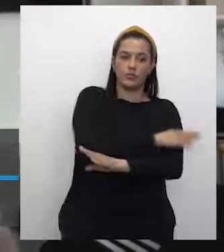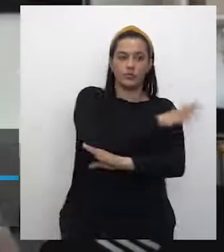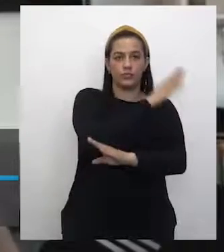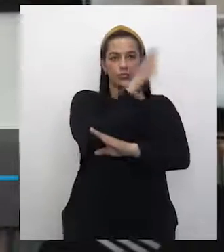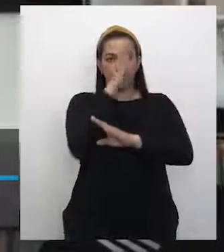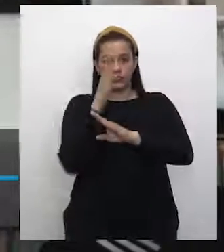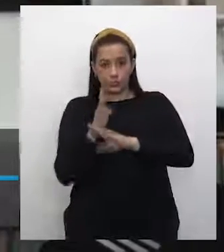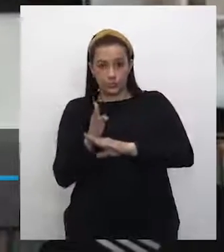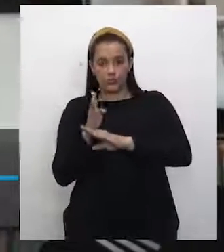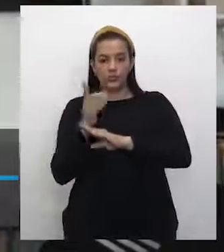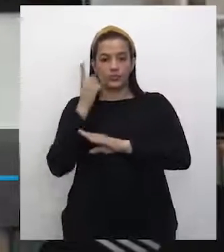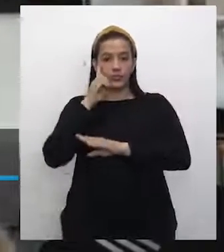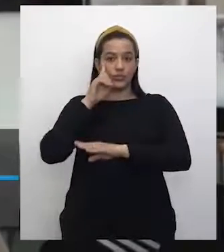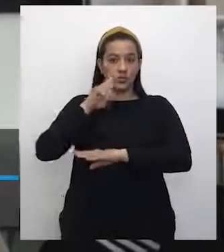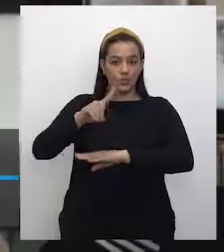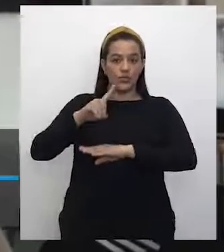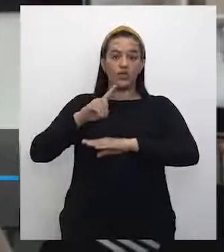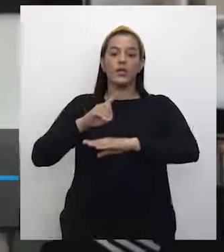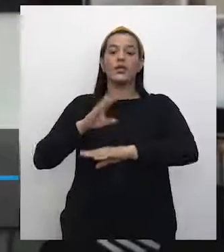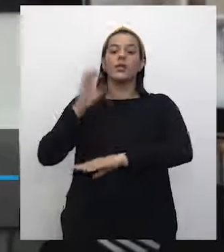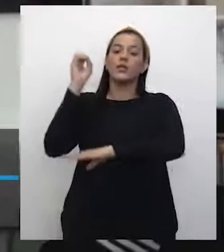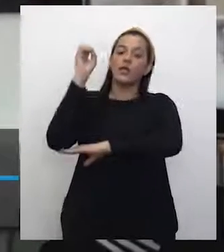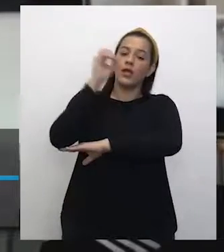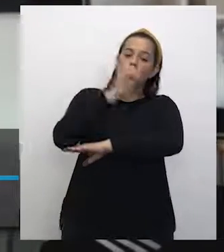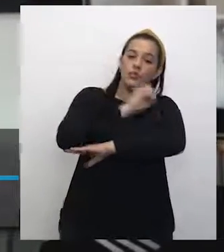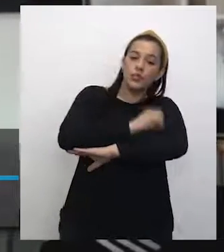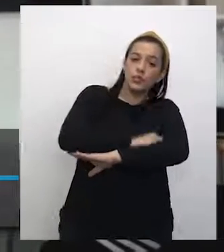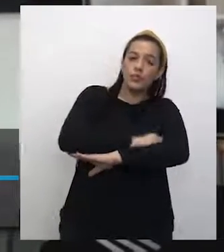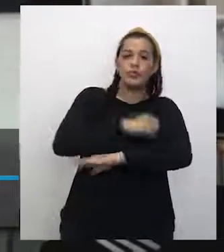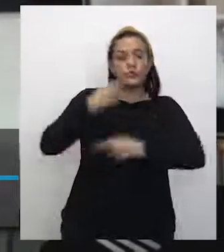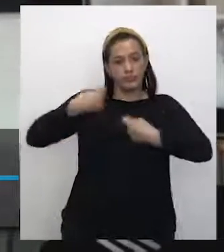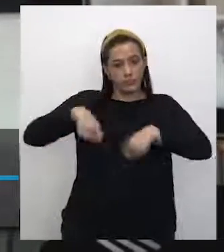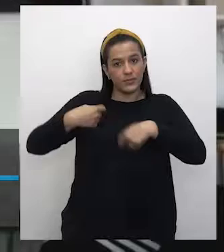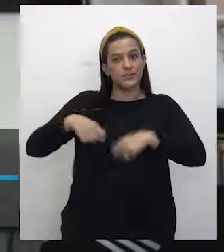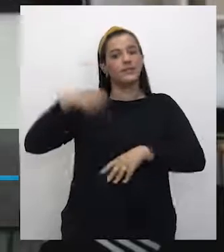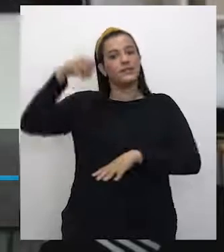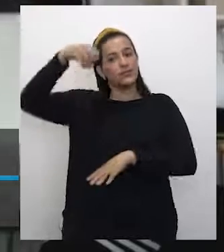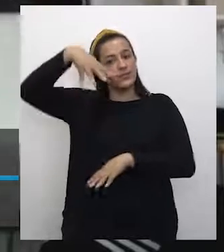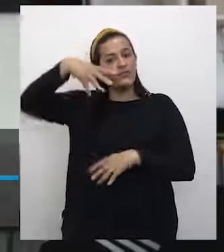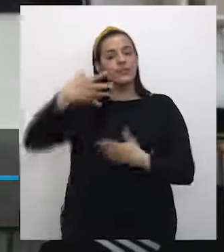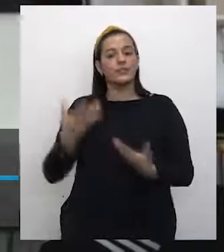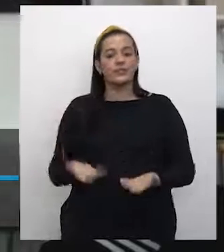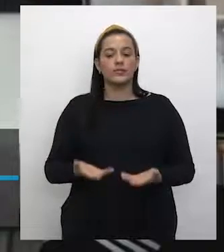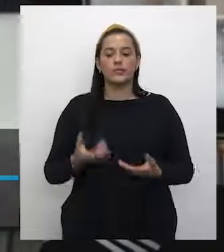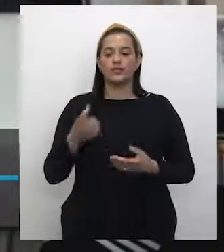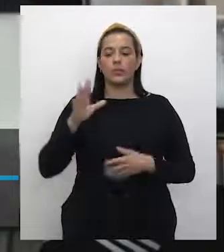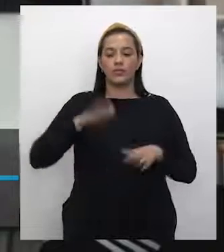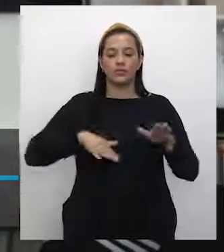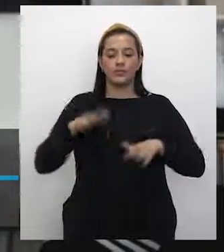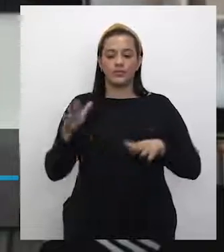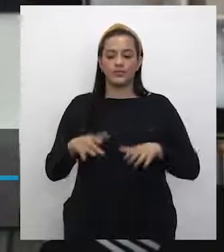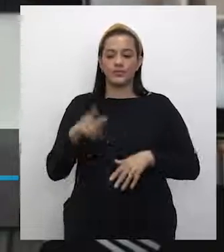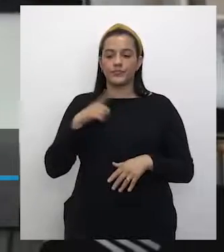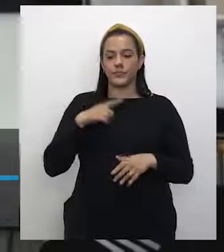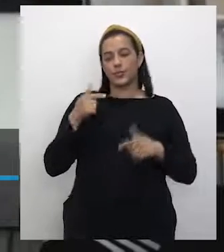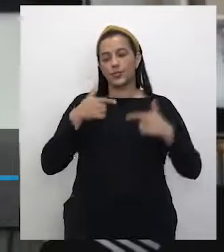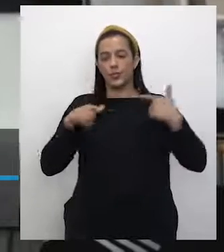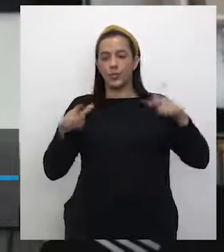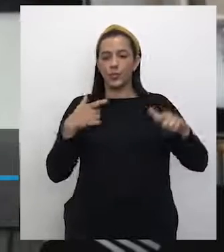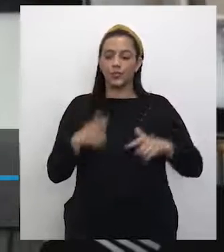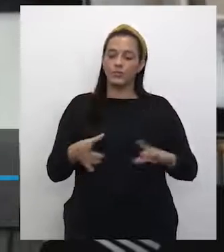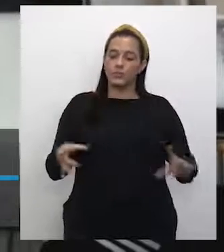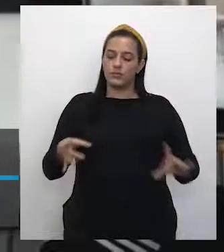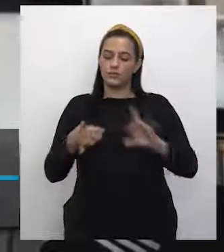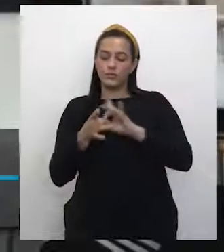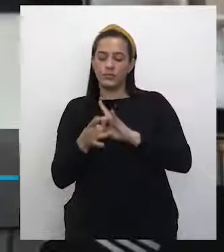à noite a gente precisa de energia, não é mesmo? É a hora que a gente mais precisa. Então, a gente acaba criando outros mecanismos